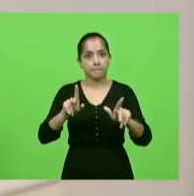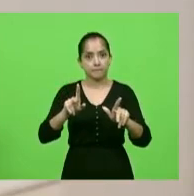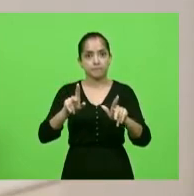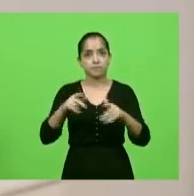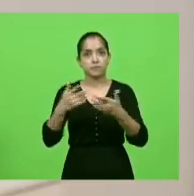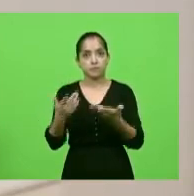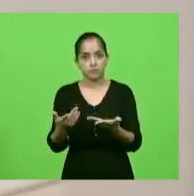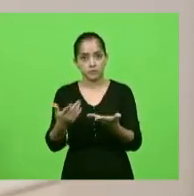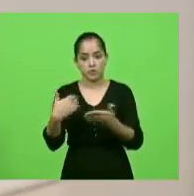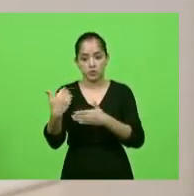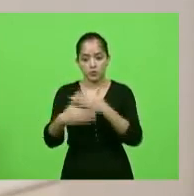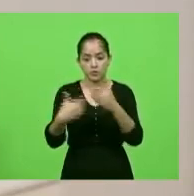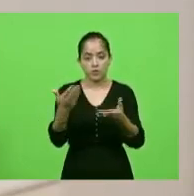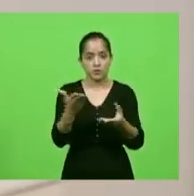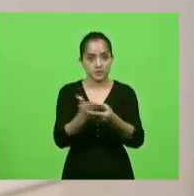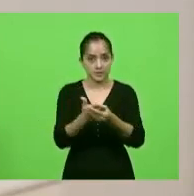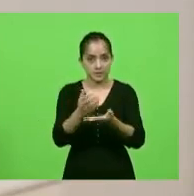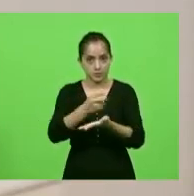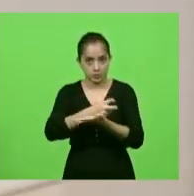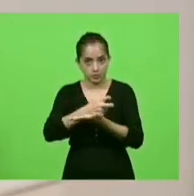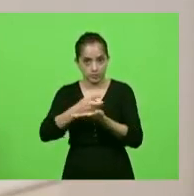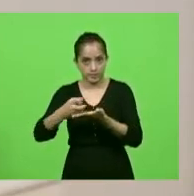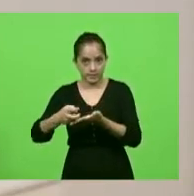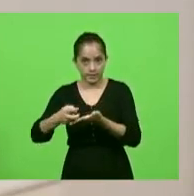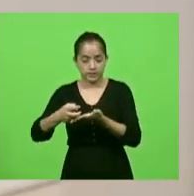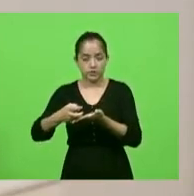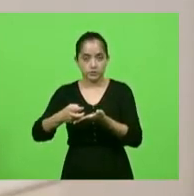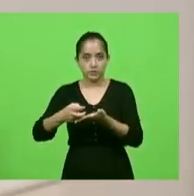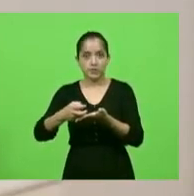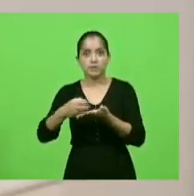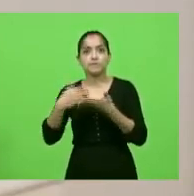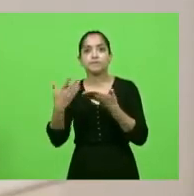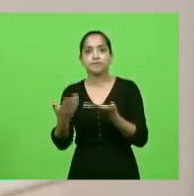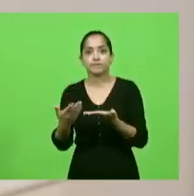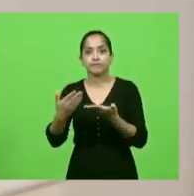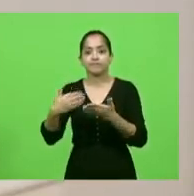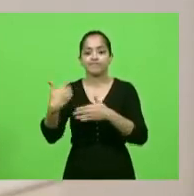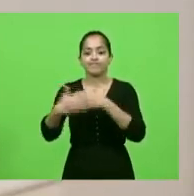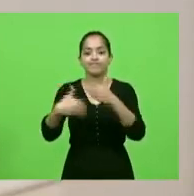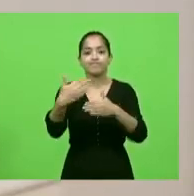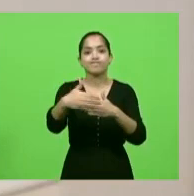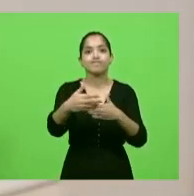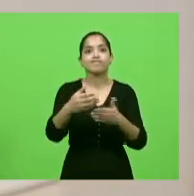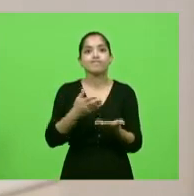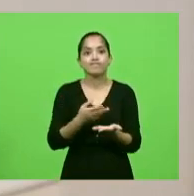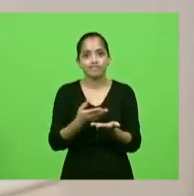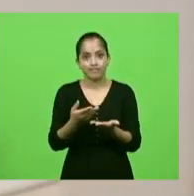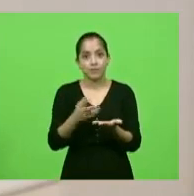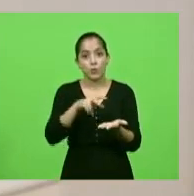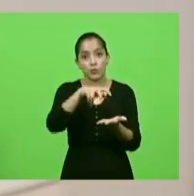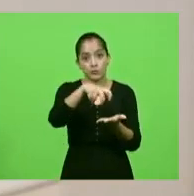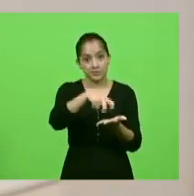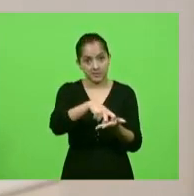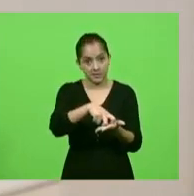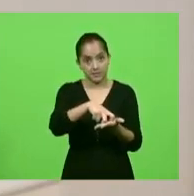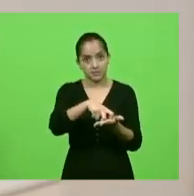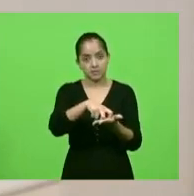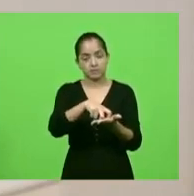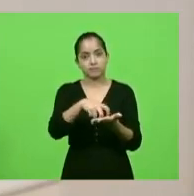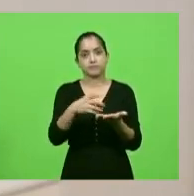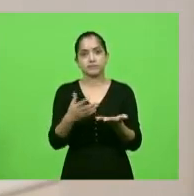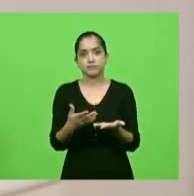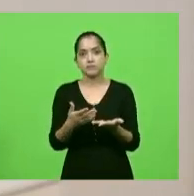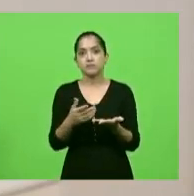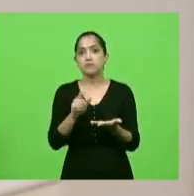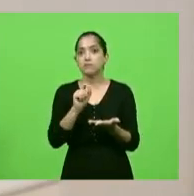do processo de impeachment em relação a eventuais consequências de uma condenação penal. Nesse sentido,